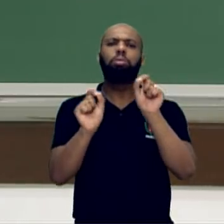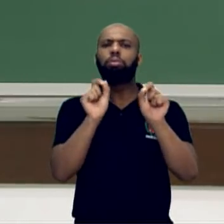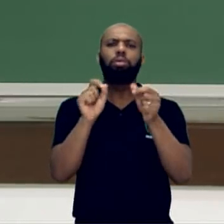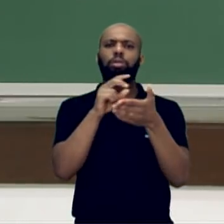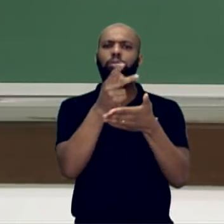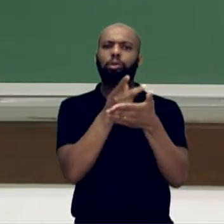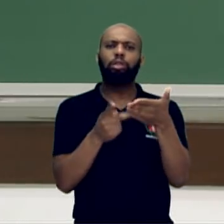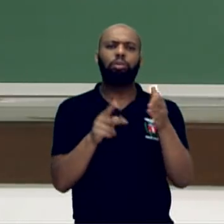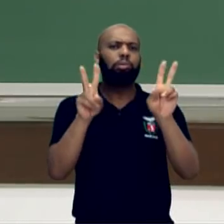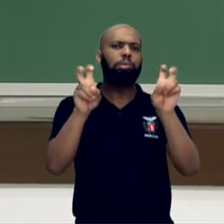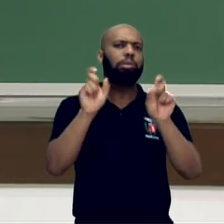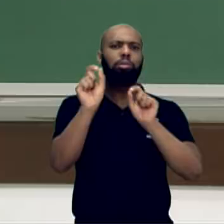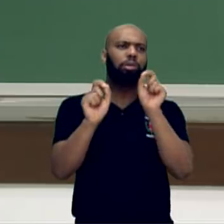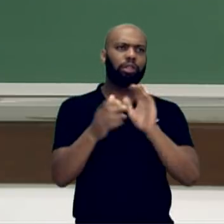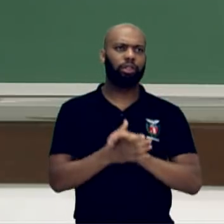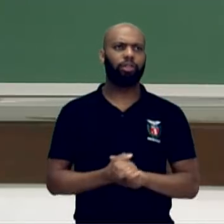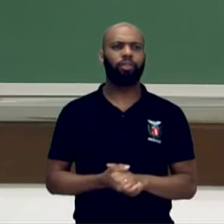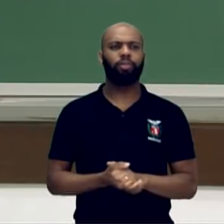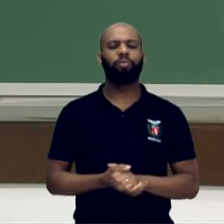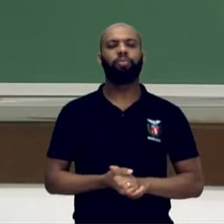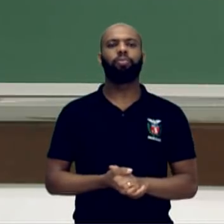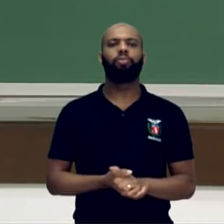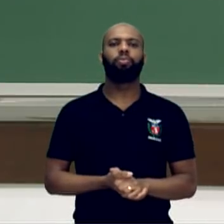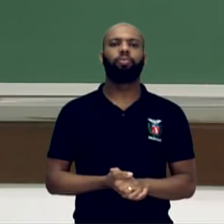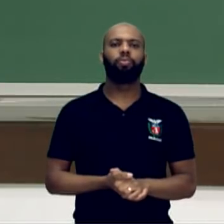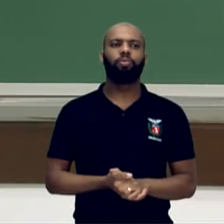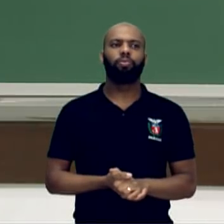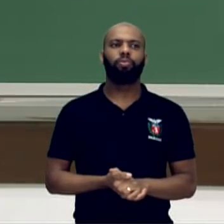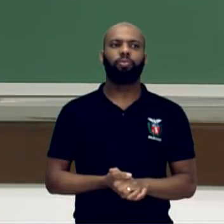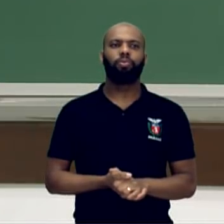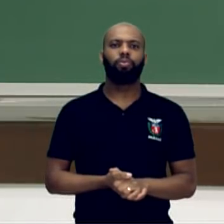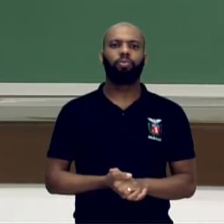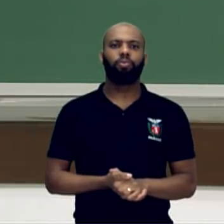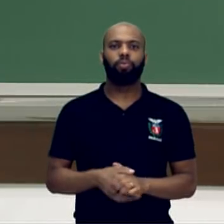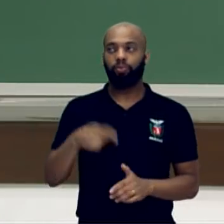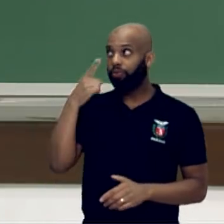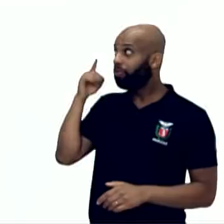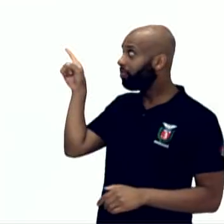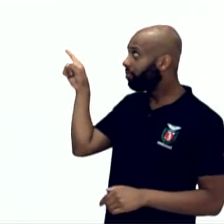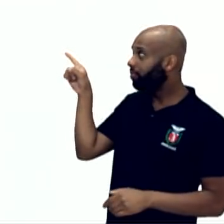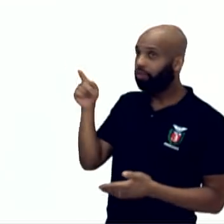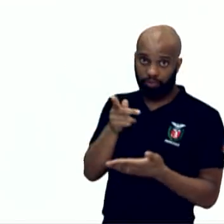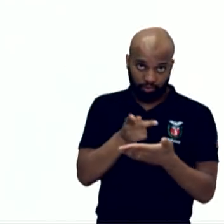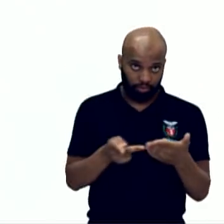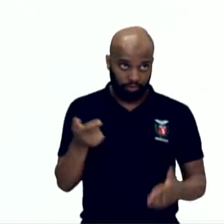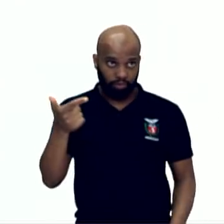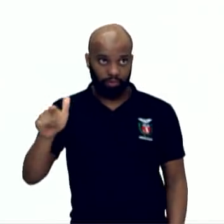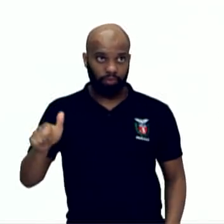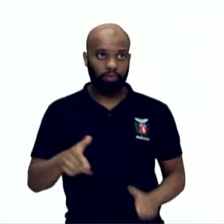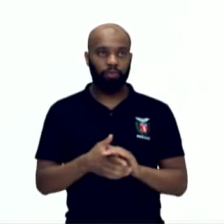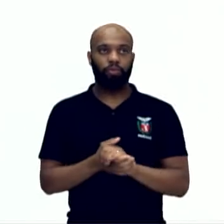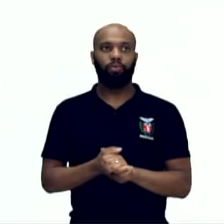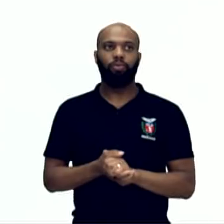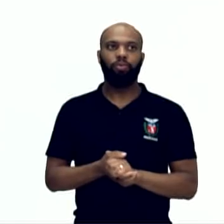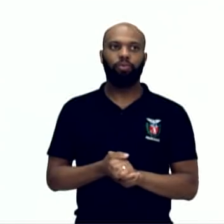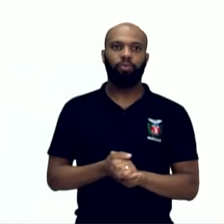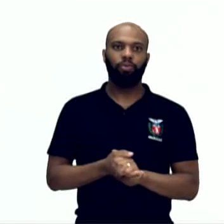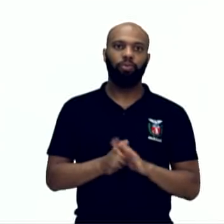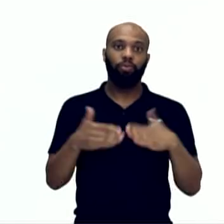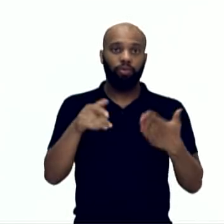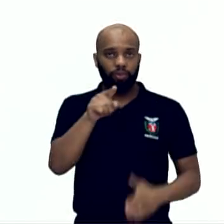poema trata? Oh, desculpa, não é aqui, aqui. Olha lá, observar o poema novamente? E